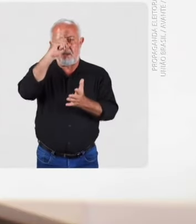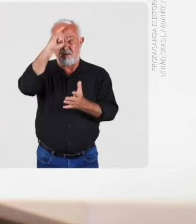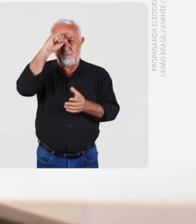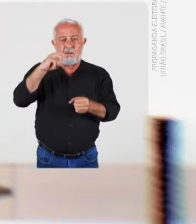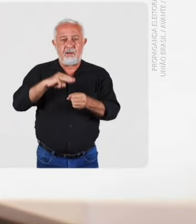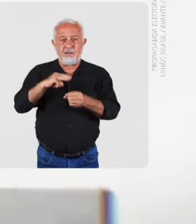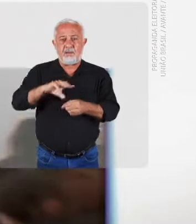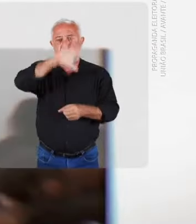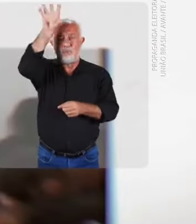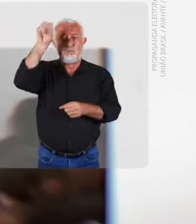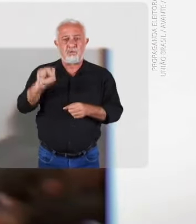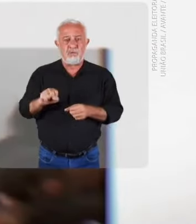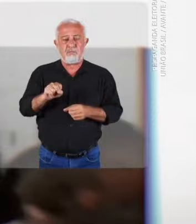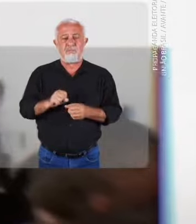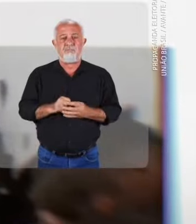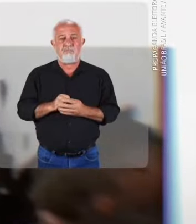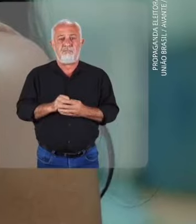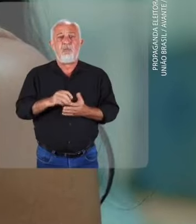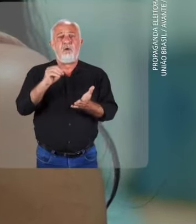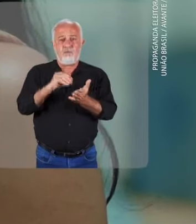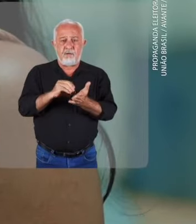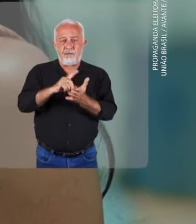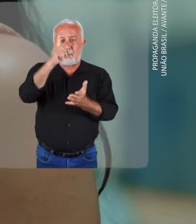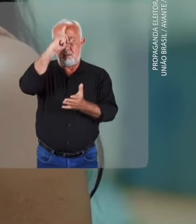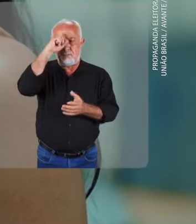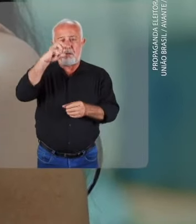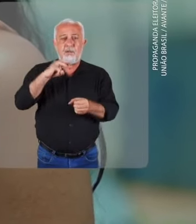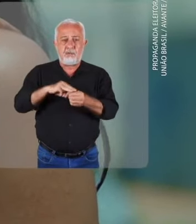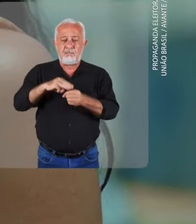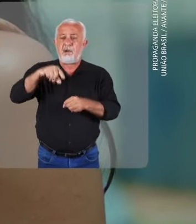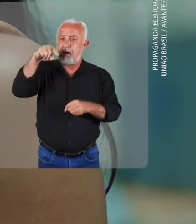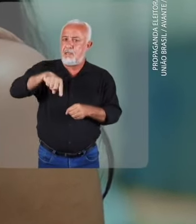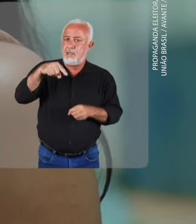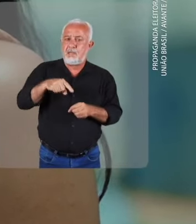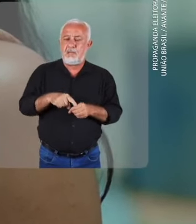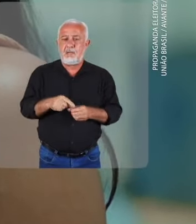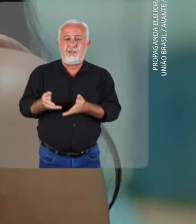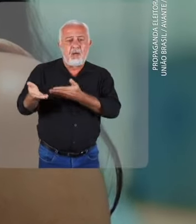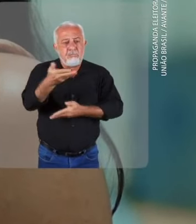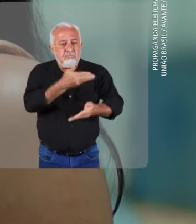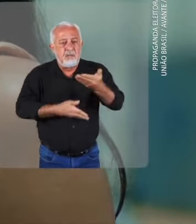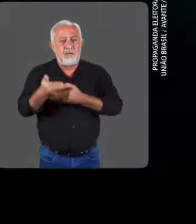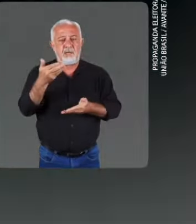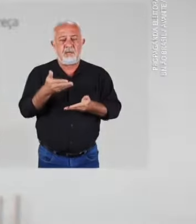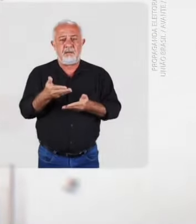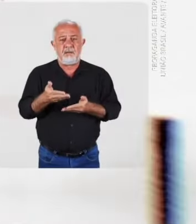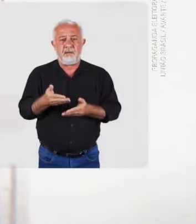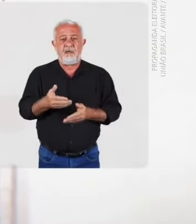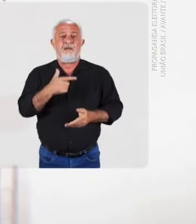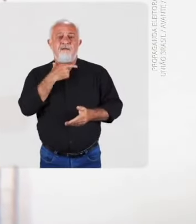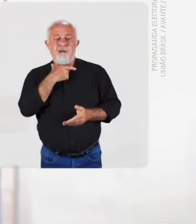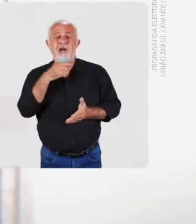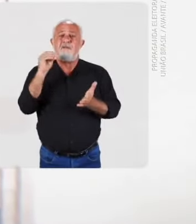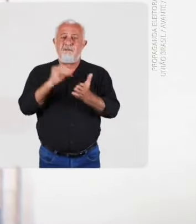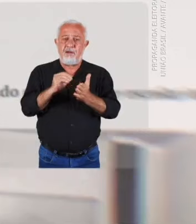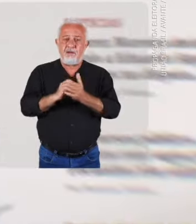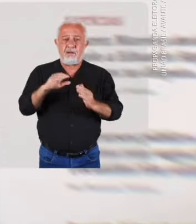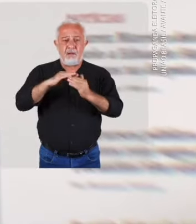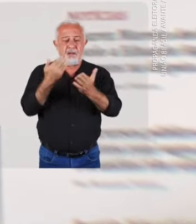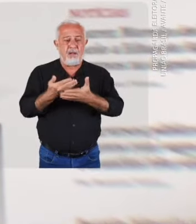Falta um hospital municipal na região sul. Falta um hospital municipal aqui pra gente, na região sul. Faltam vagas